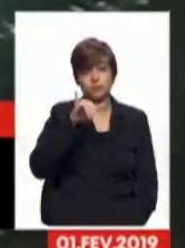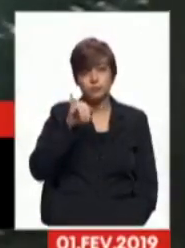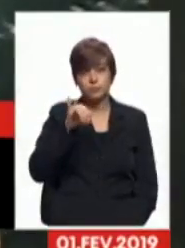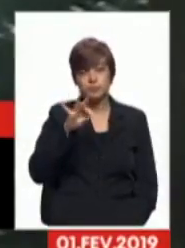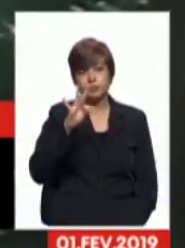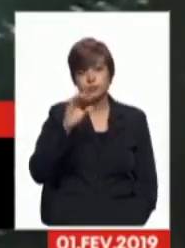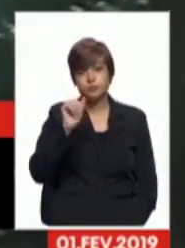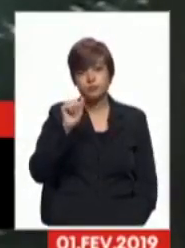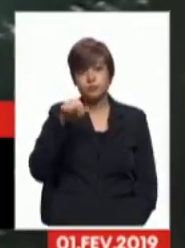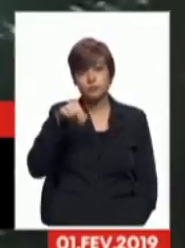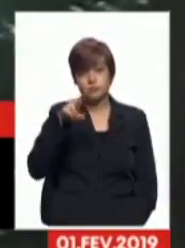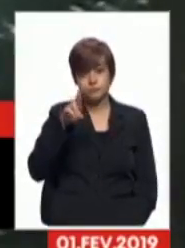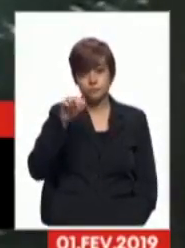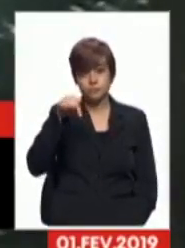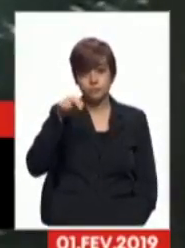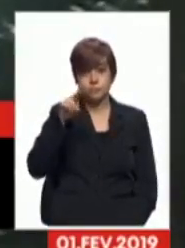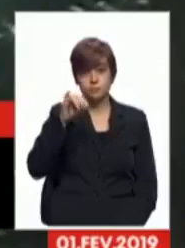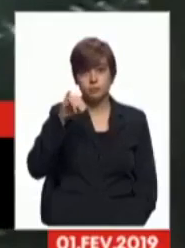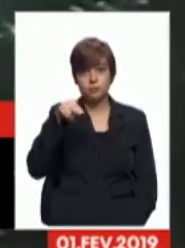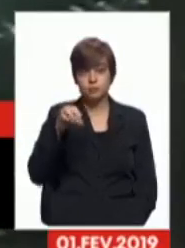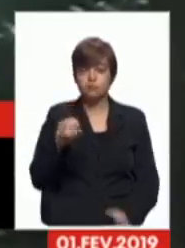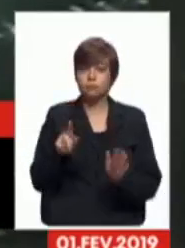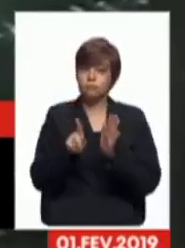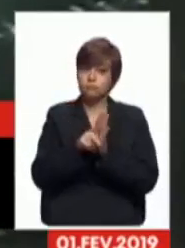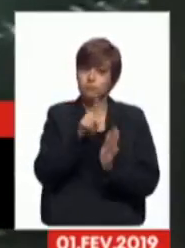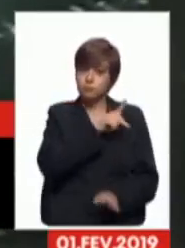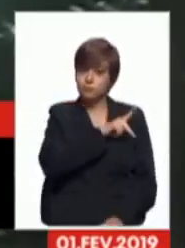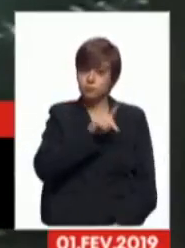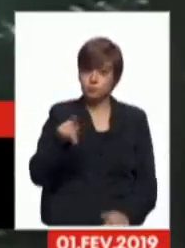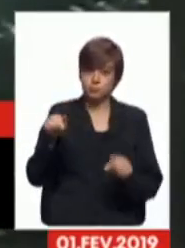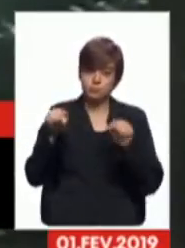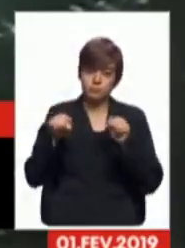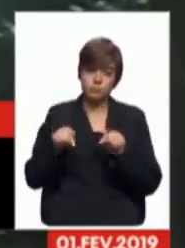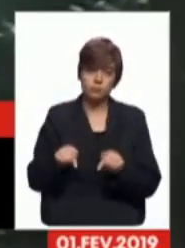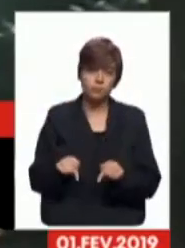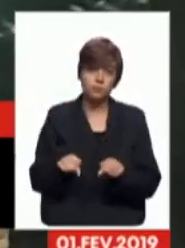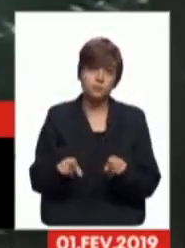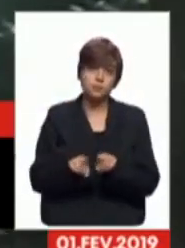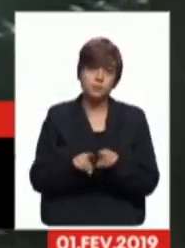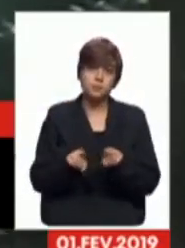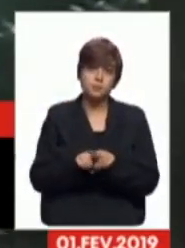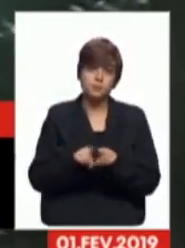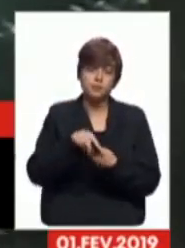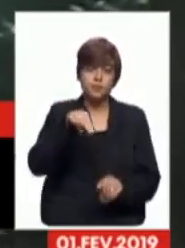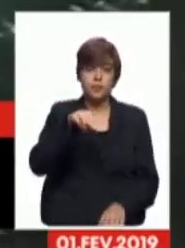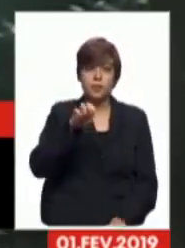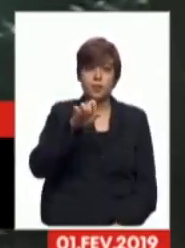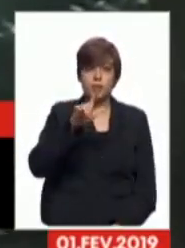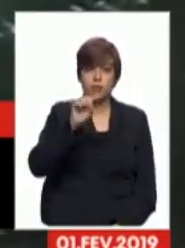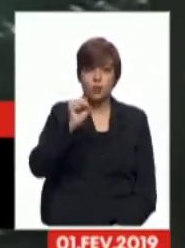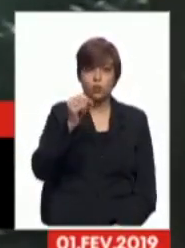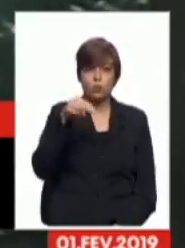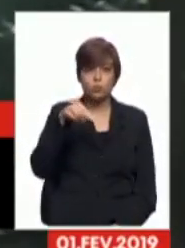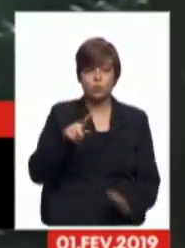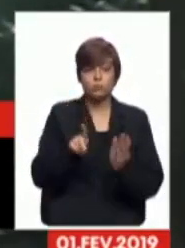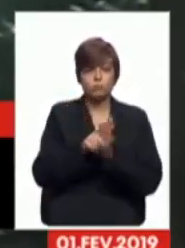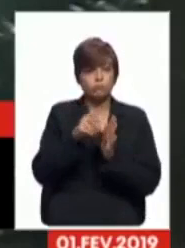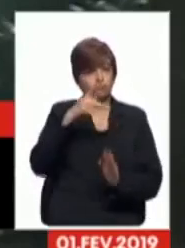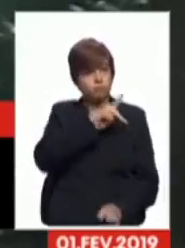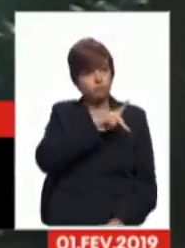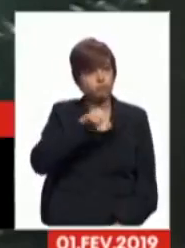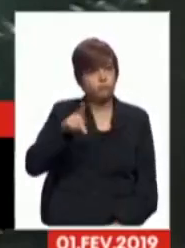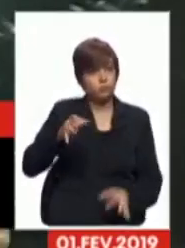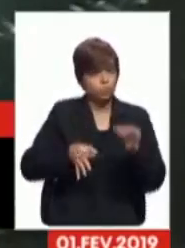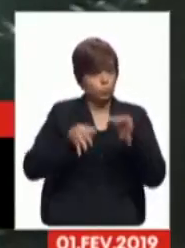da Assembleia Legislativa, desembargador Nelson Messias, presidente do Tribunal de Justiça, Paulo